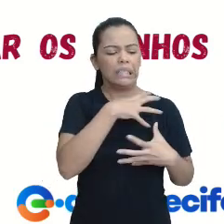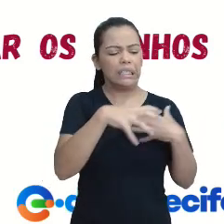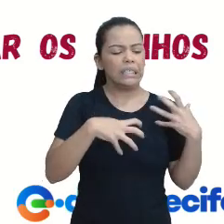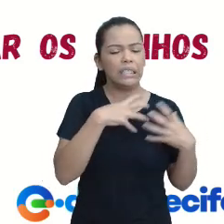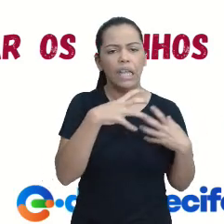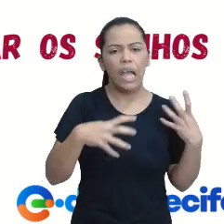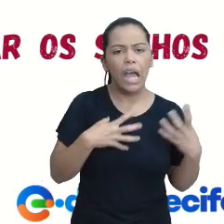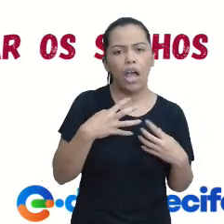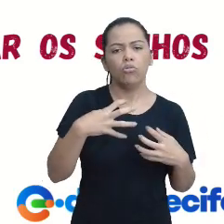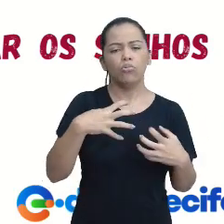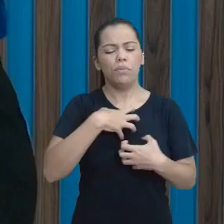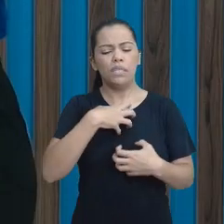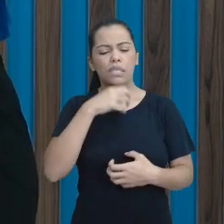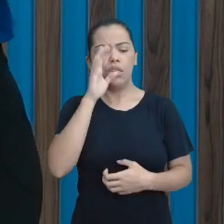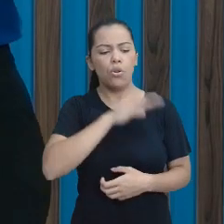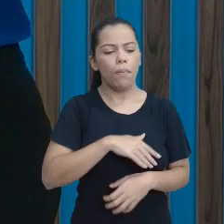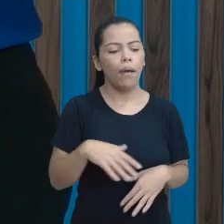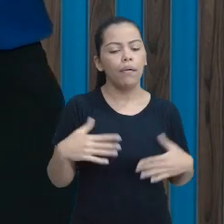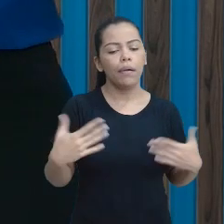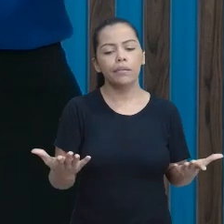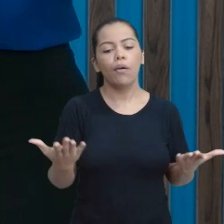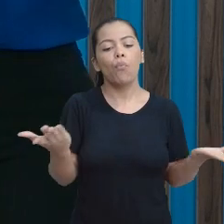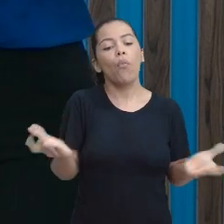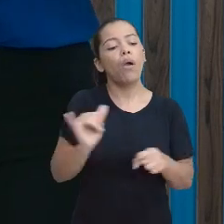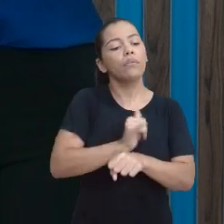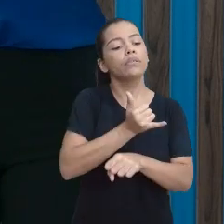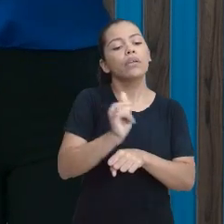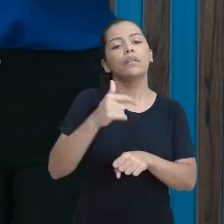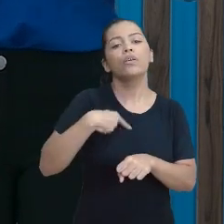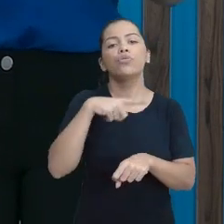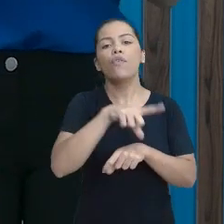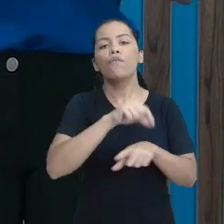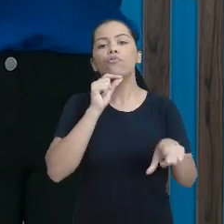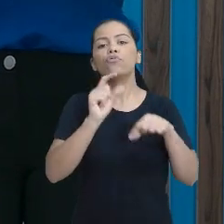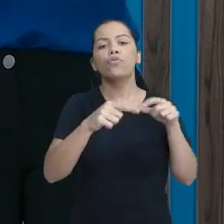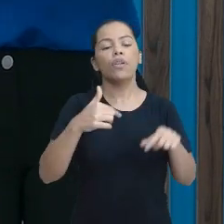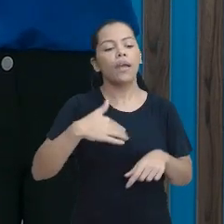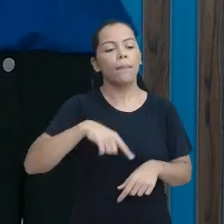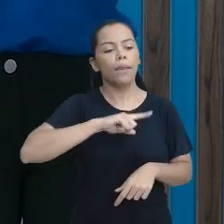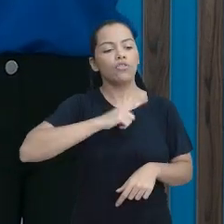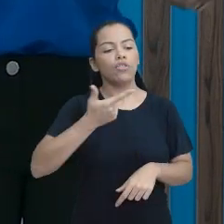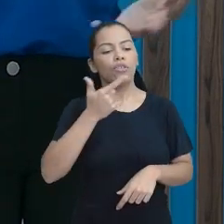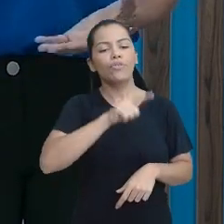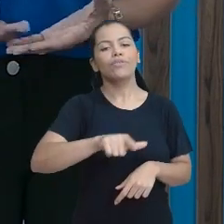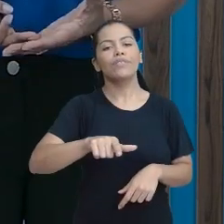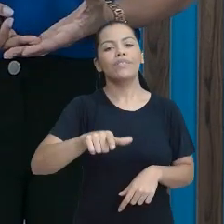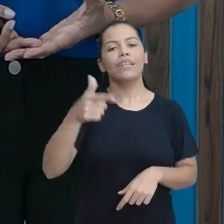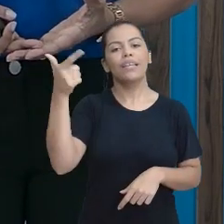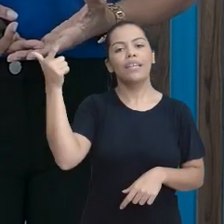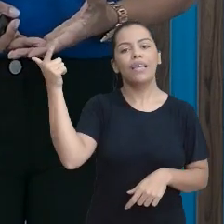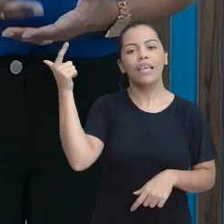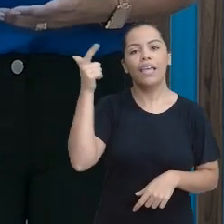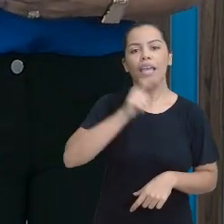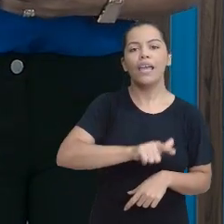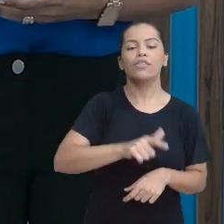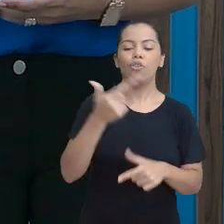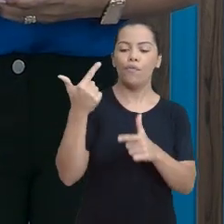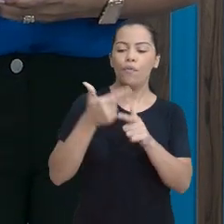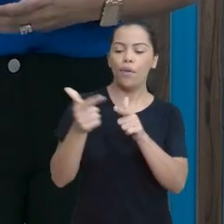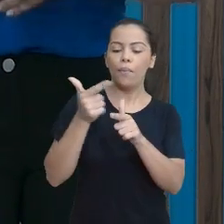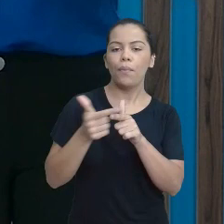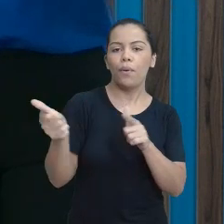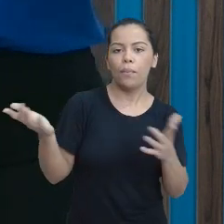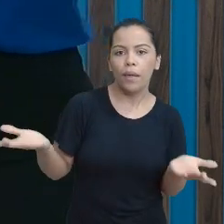O que é que eu vou propor? Que estratégias eu vou adotar para que a gente solucione a desorganização momentânea e para que a